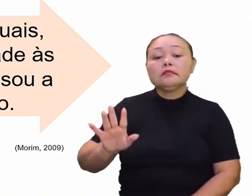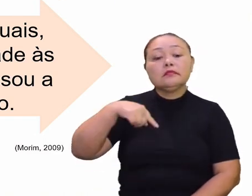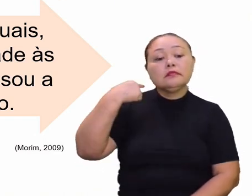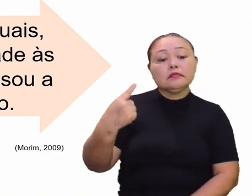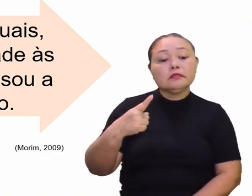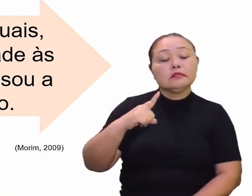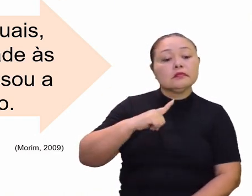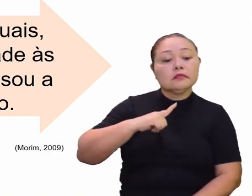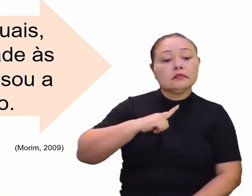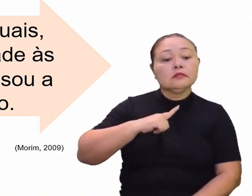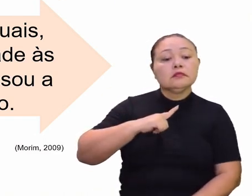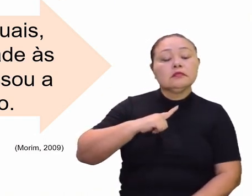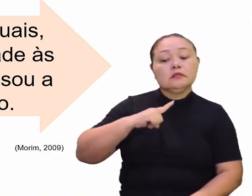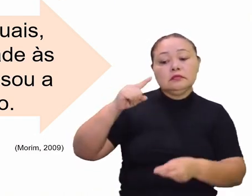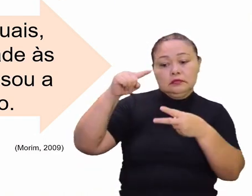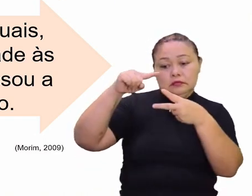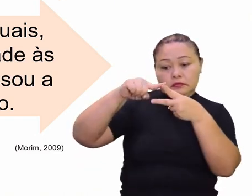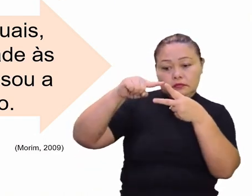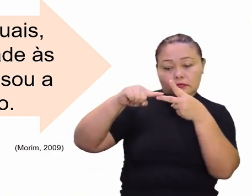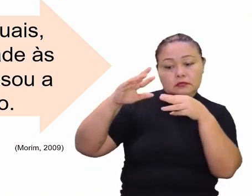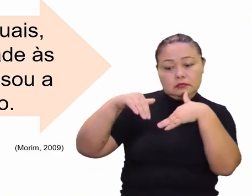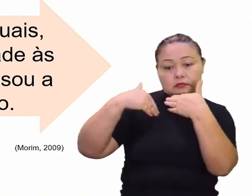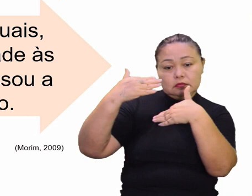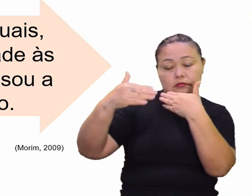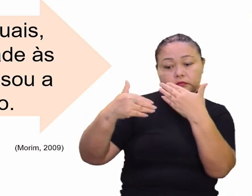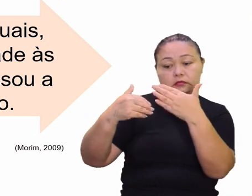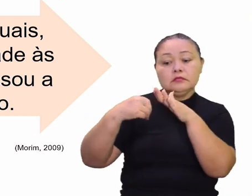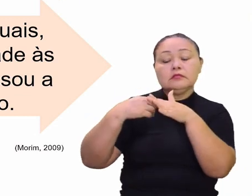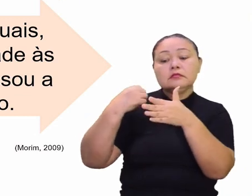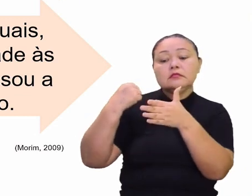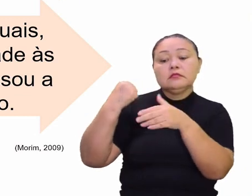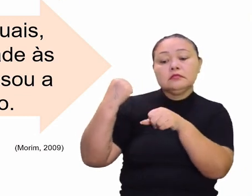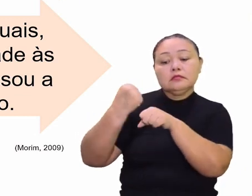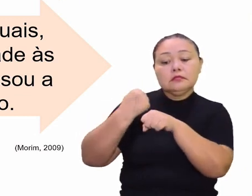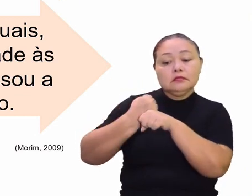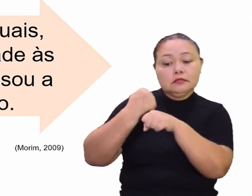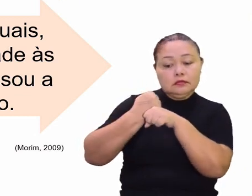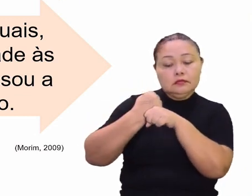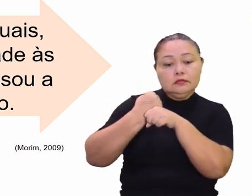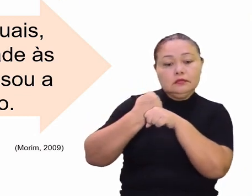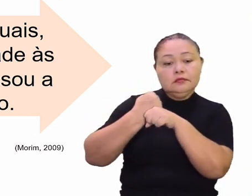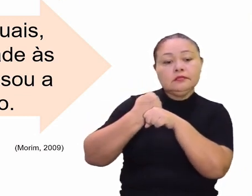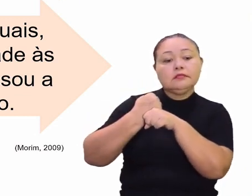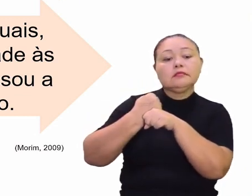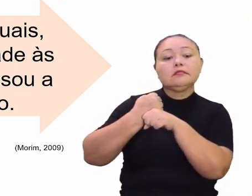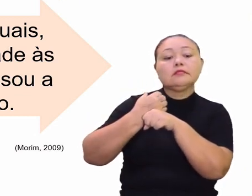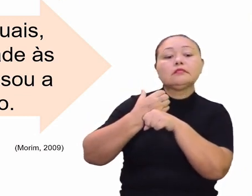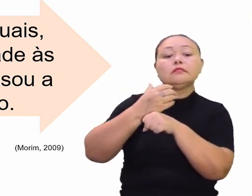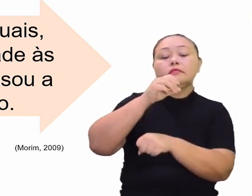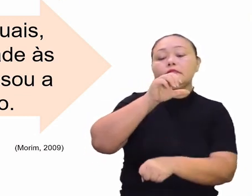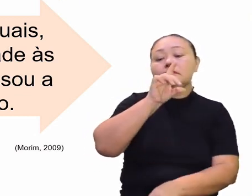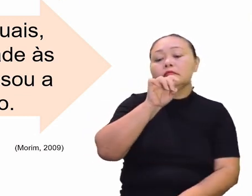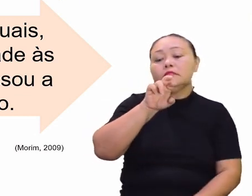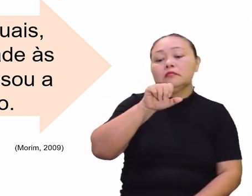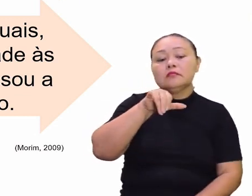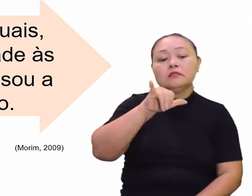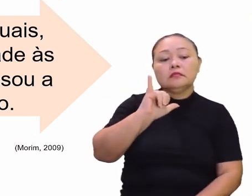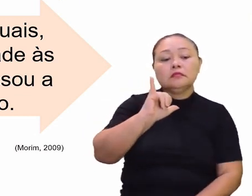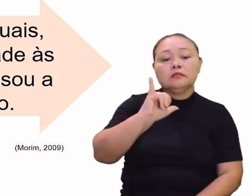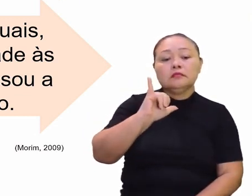Então, depois nós tivemos aí a evolução, né, dessa construção. E aí a gente tem Dossal e Calder, que foi